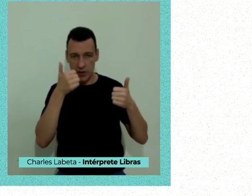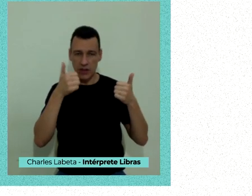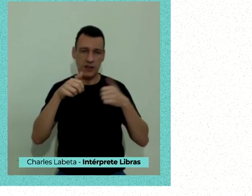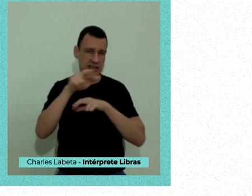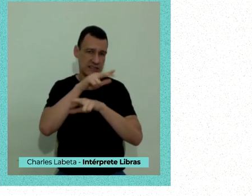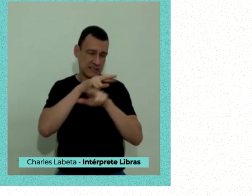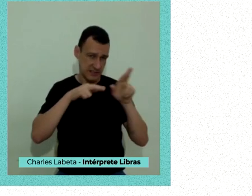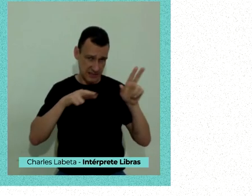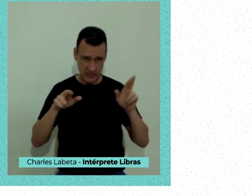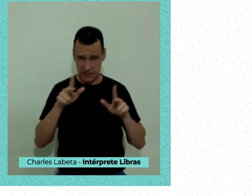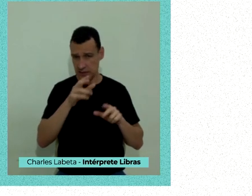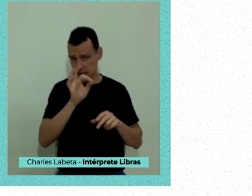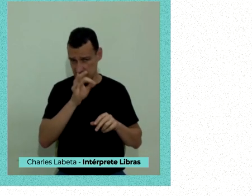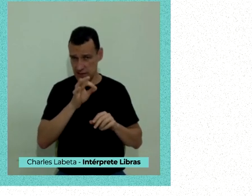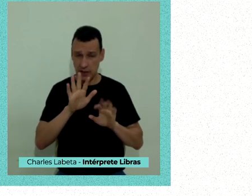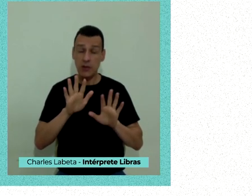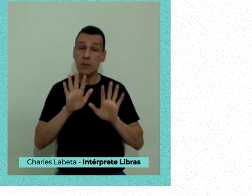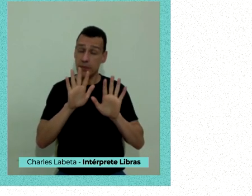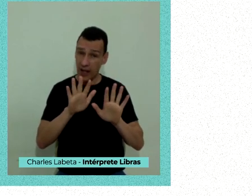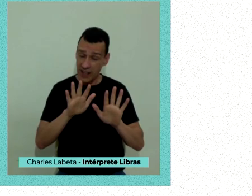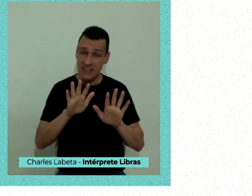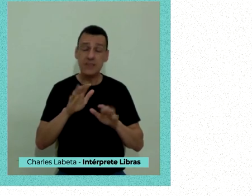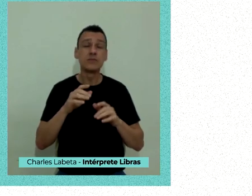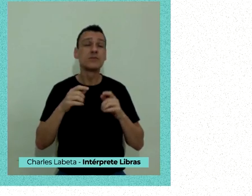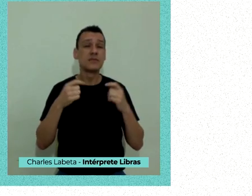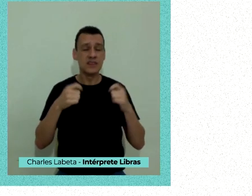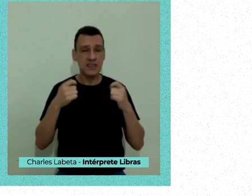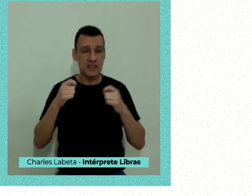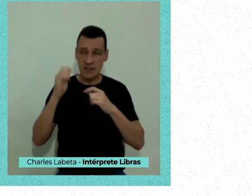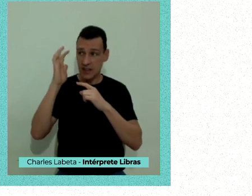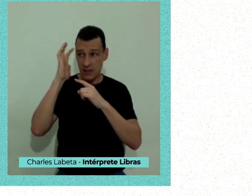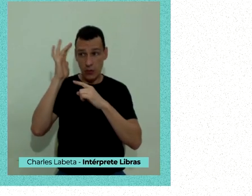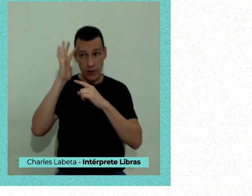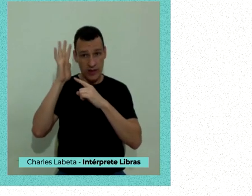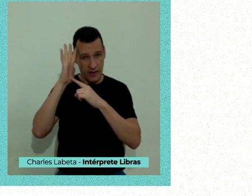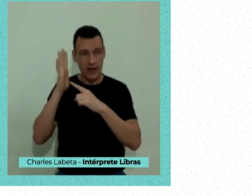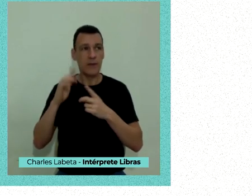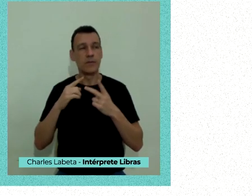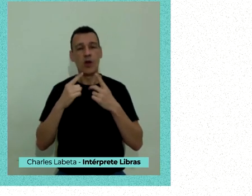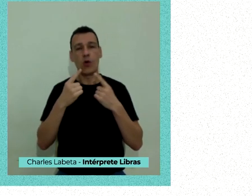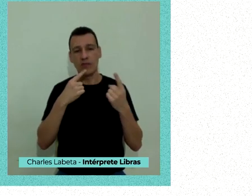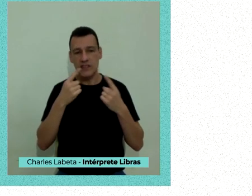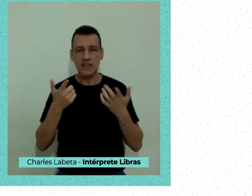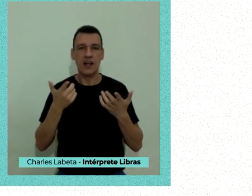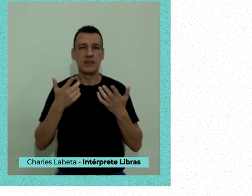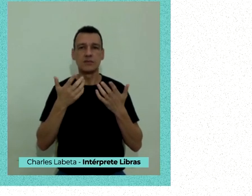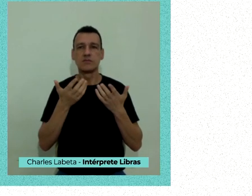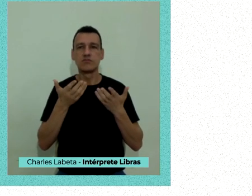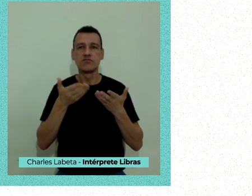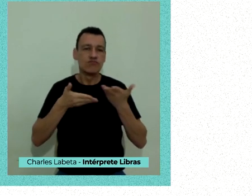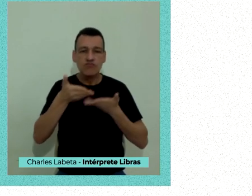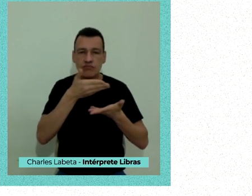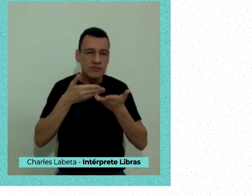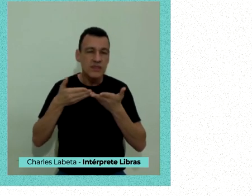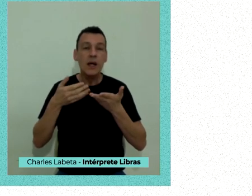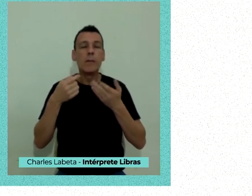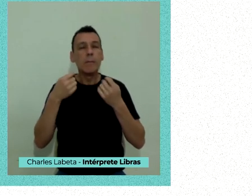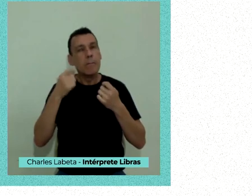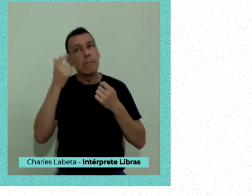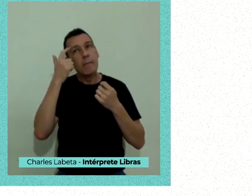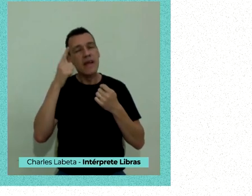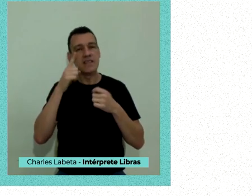também pegar essas teorias, essas nossas conversações, nossos bate-papos e pensar em estratégias